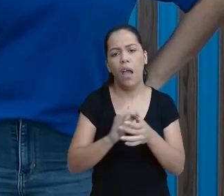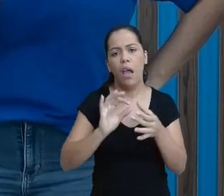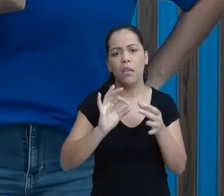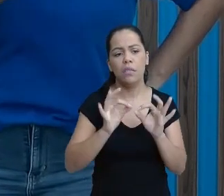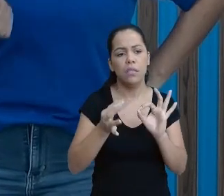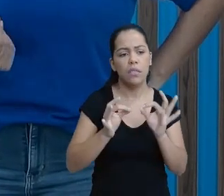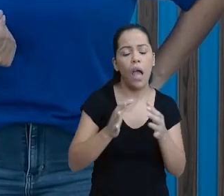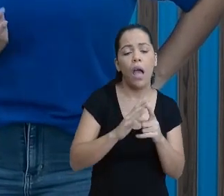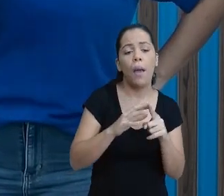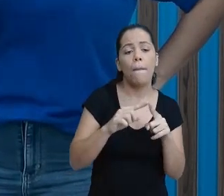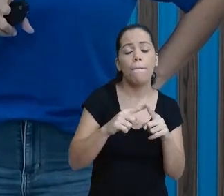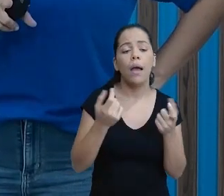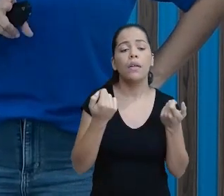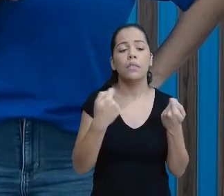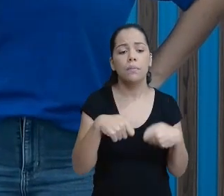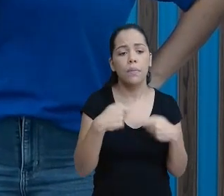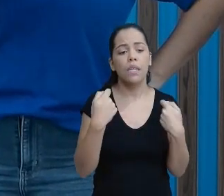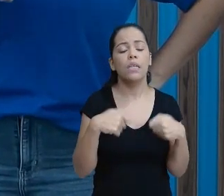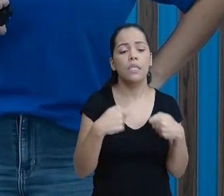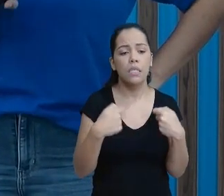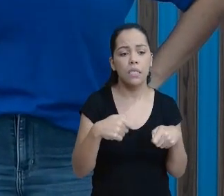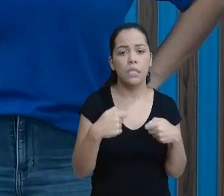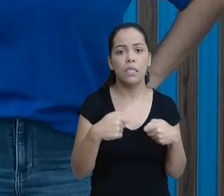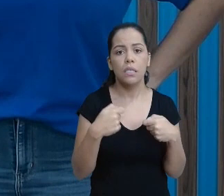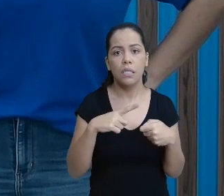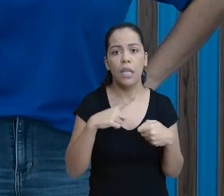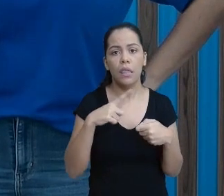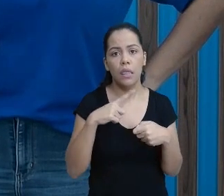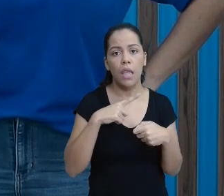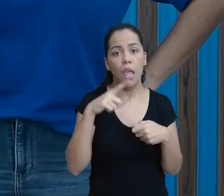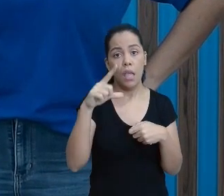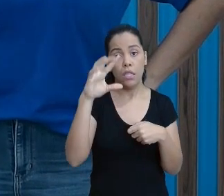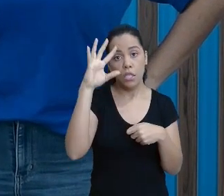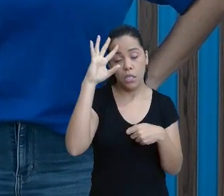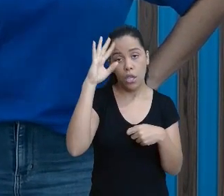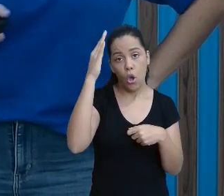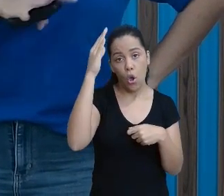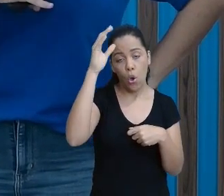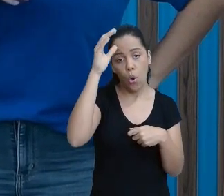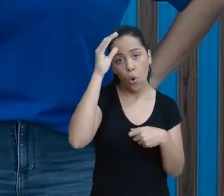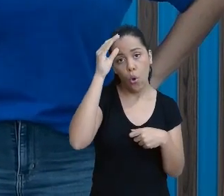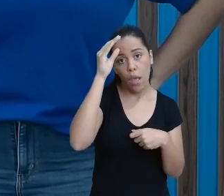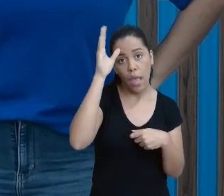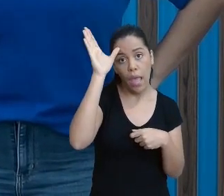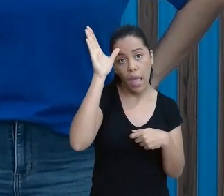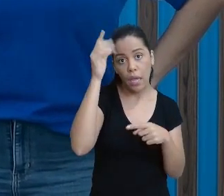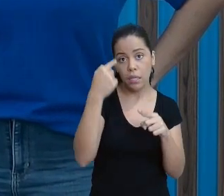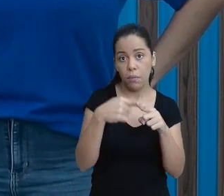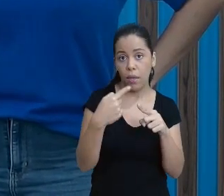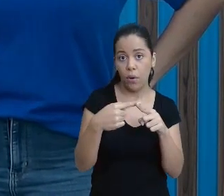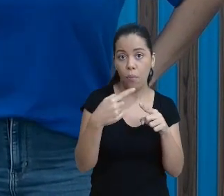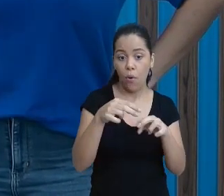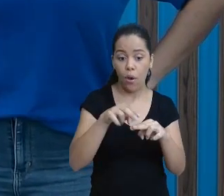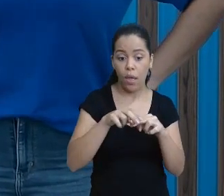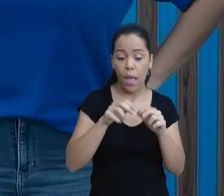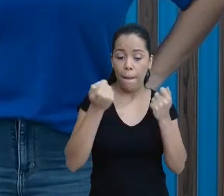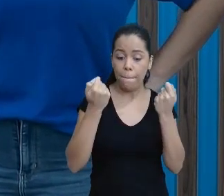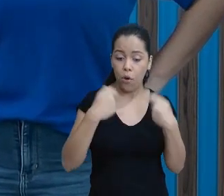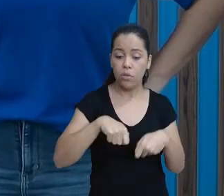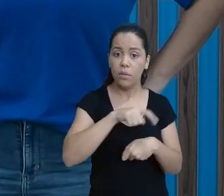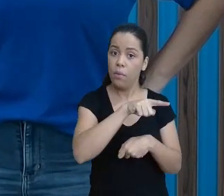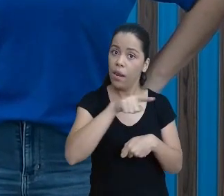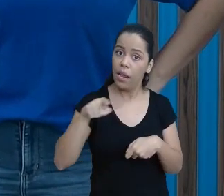esse conhecimento permite que vocês consigam circular nos meios que vocês quiserem. Se eu